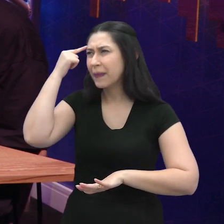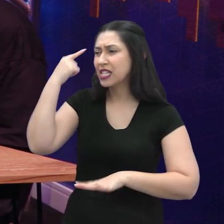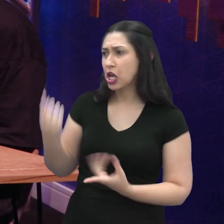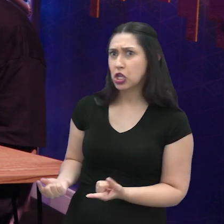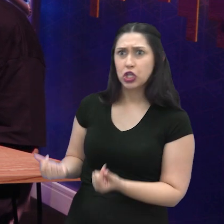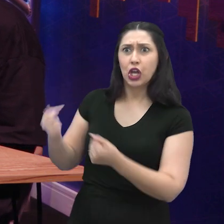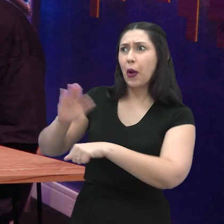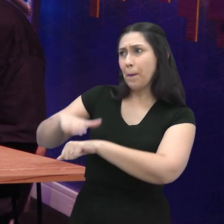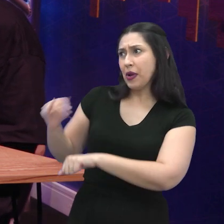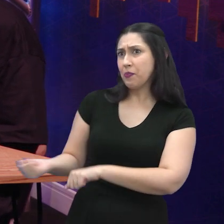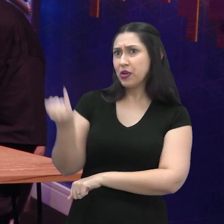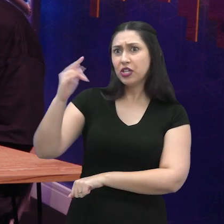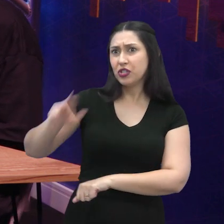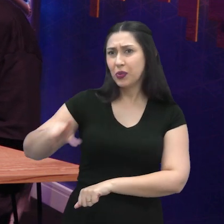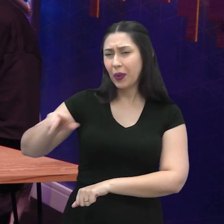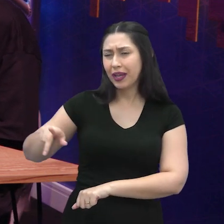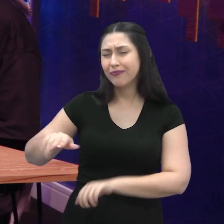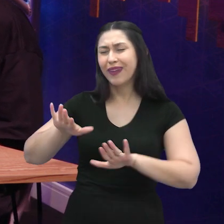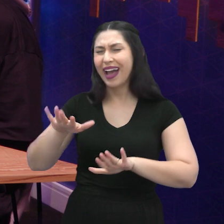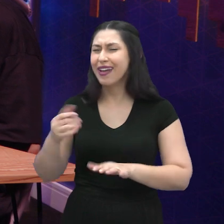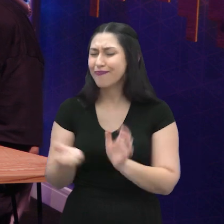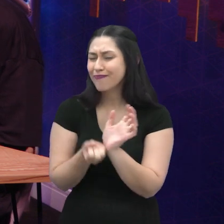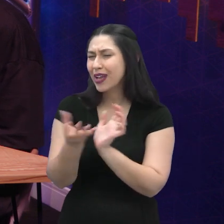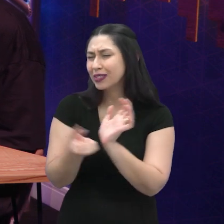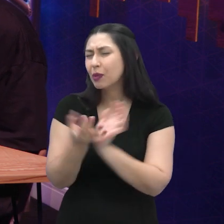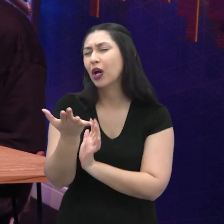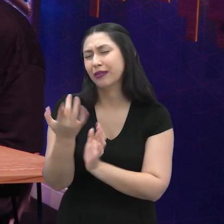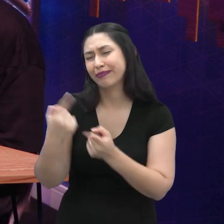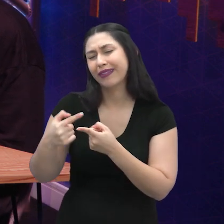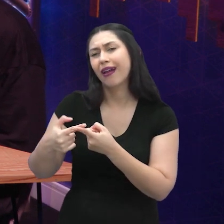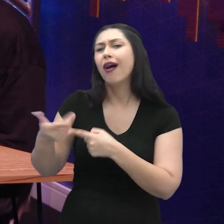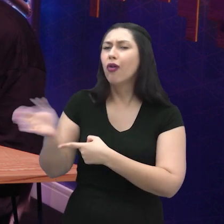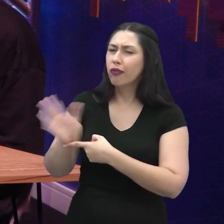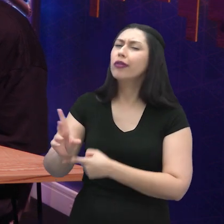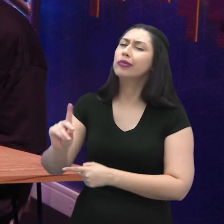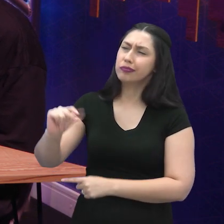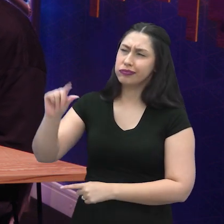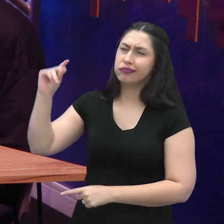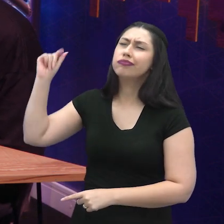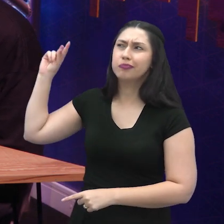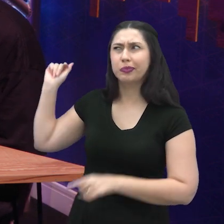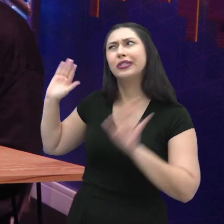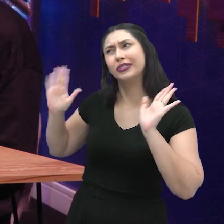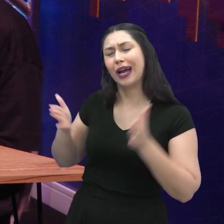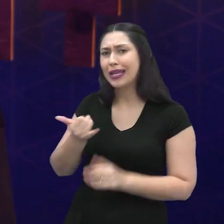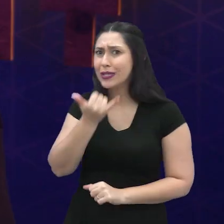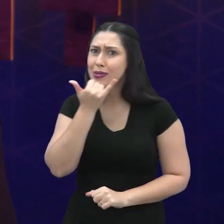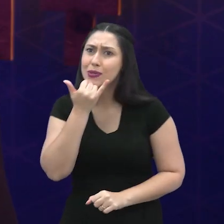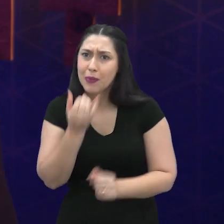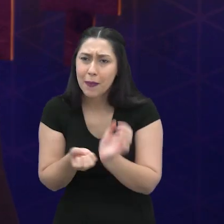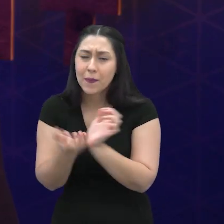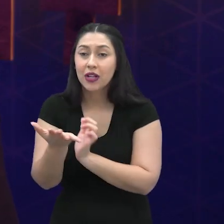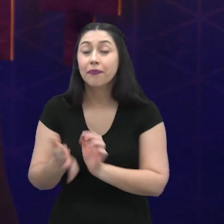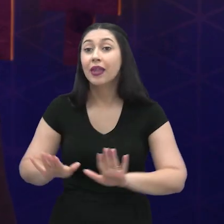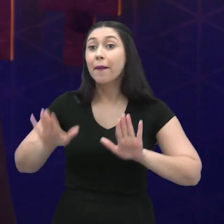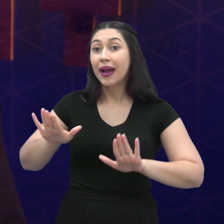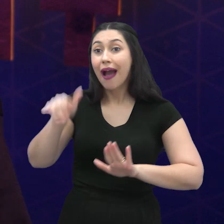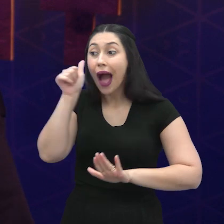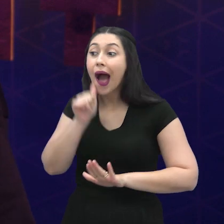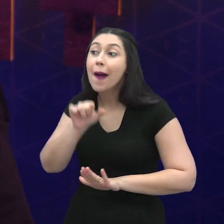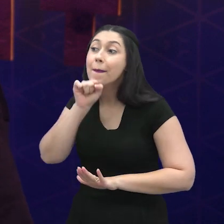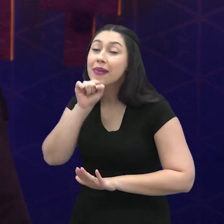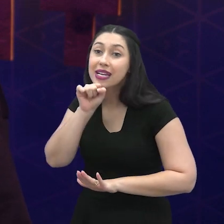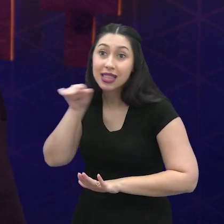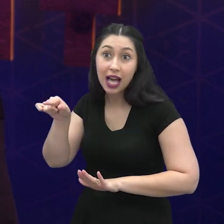nada, logo no começo do filme, é um spoilerzinho, gente, mas é um filme antigo, então perdoe. A mãe